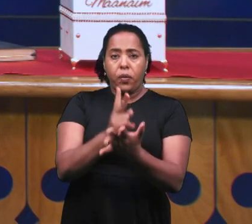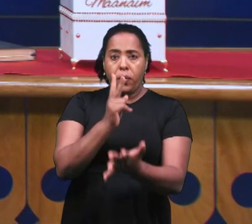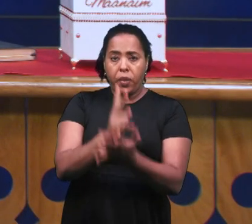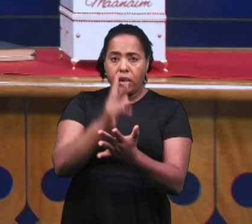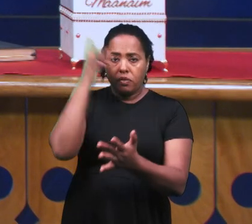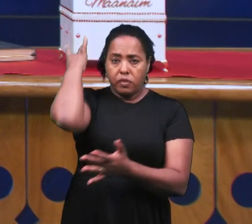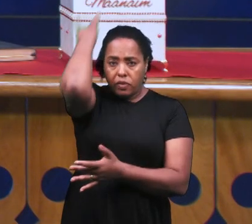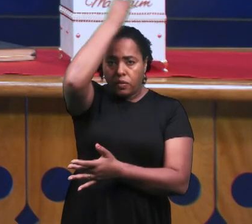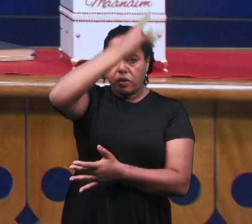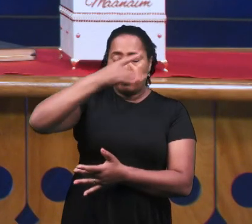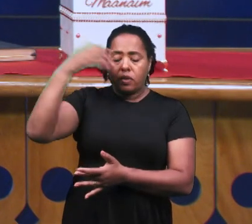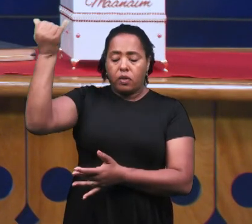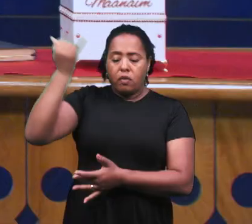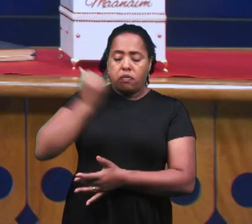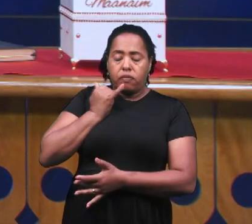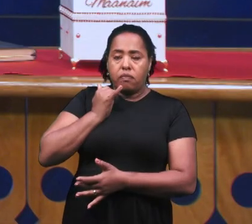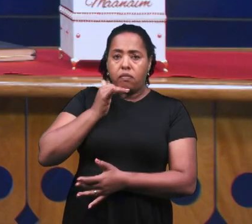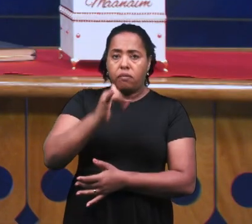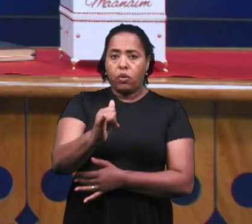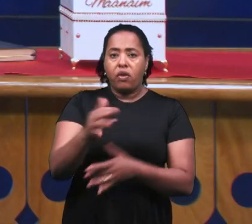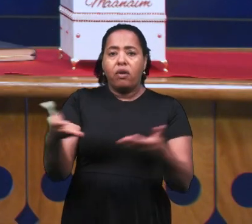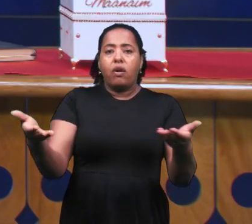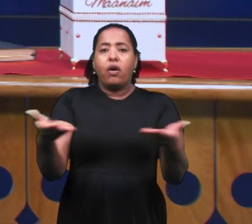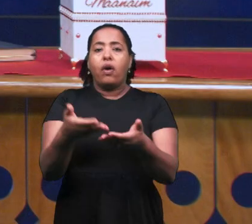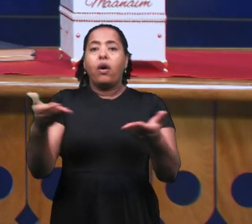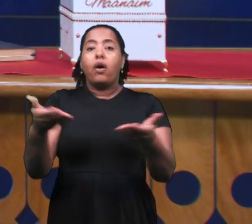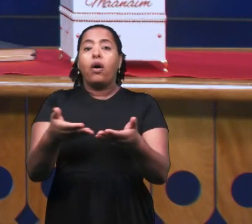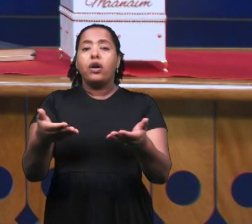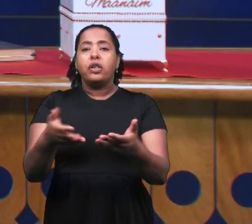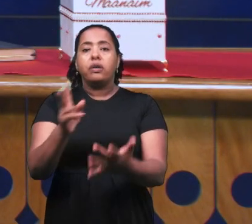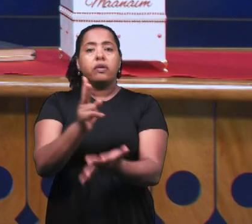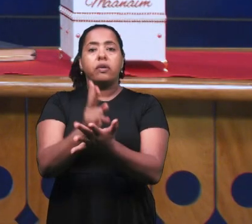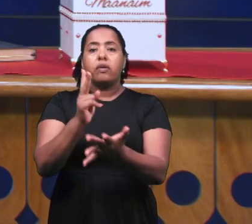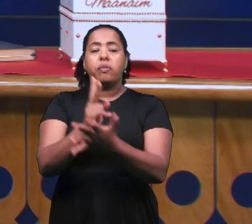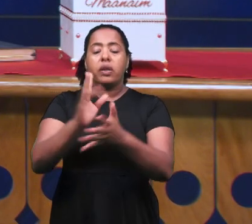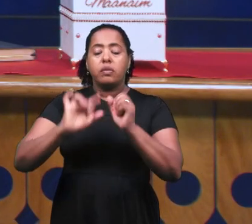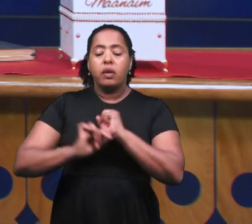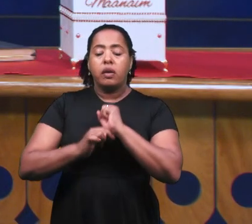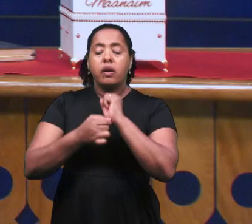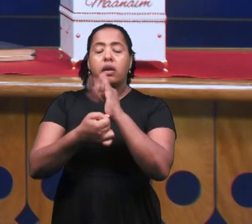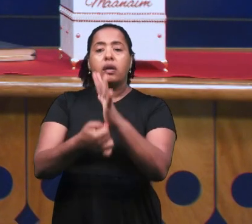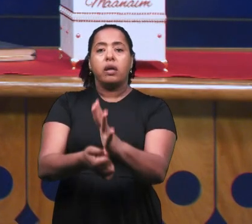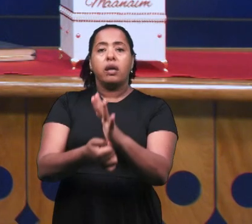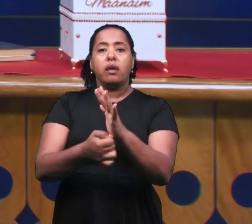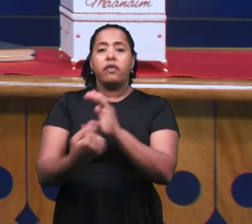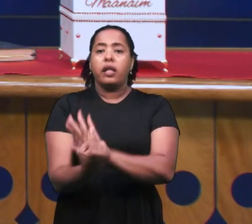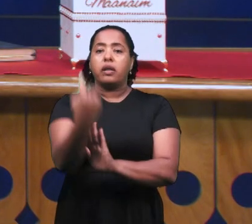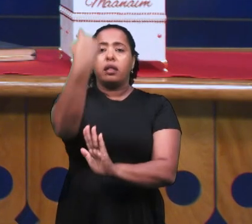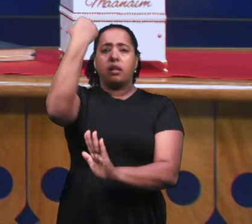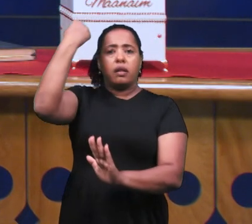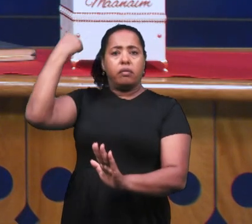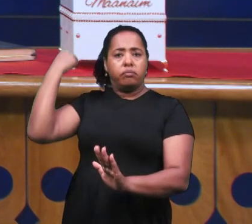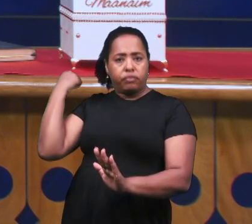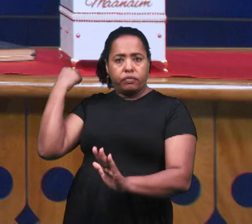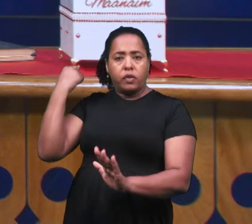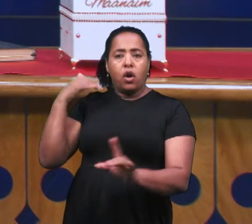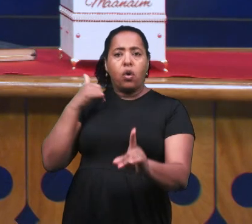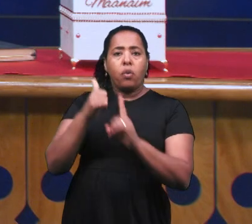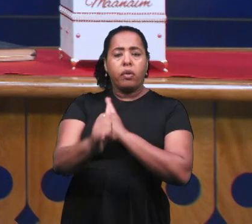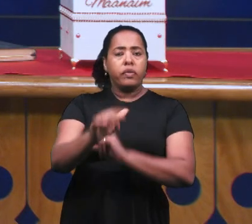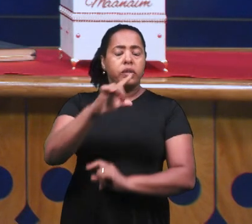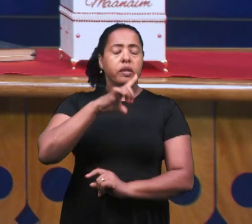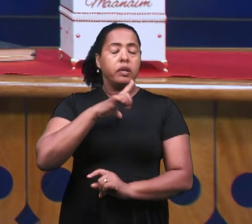profetas é o mesmo que revela hoje aquilo que foi profetizado por eles. Então, a